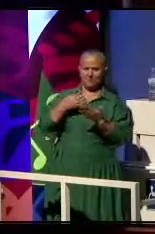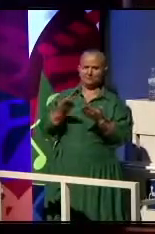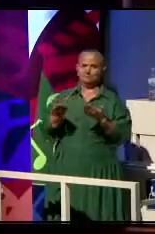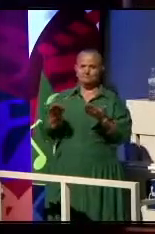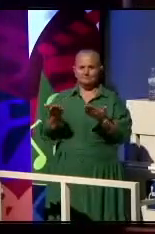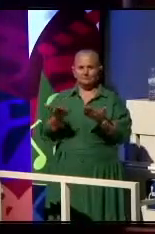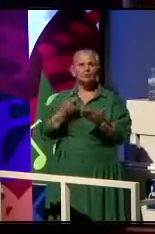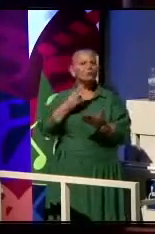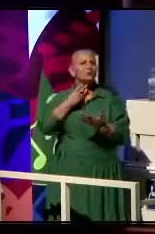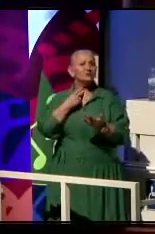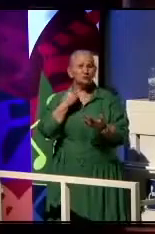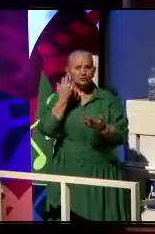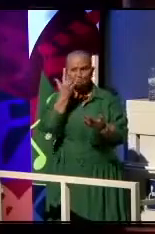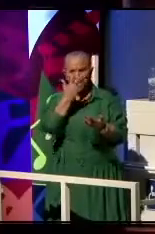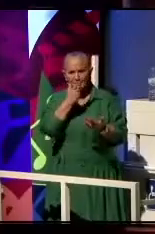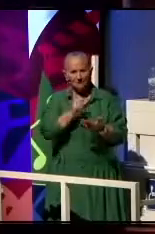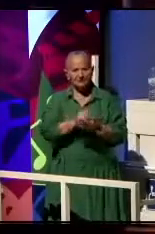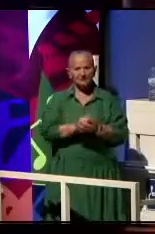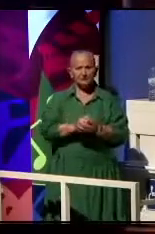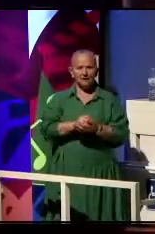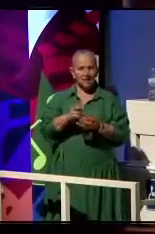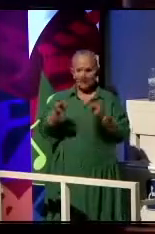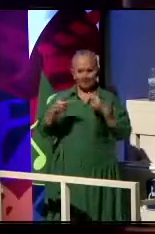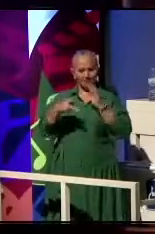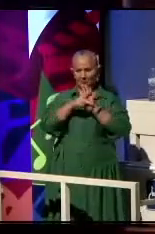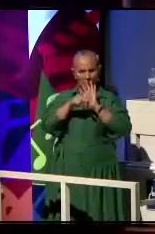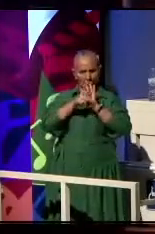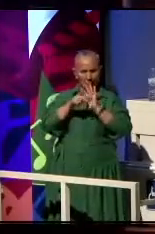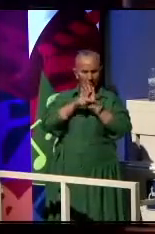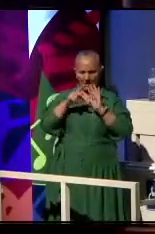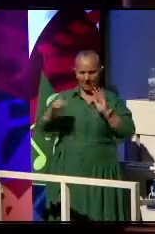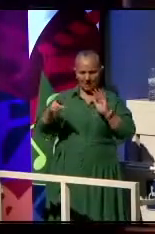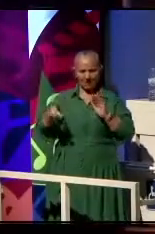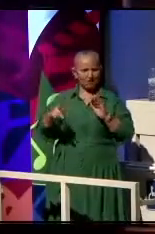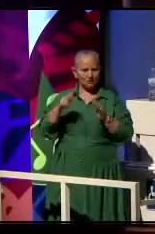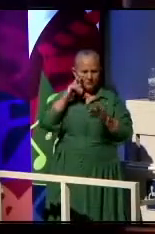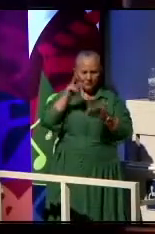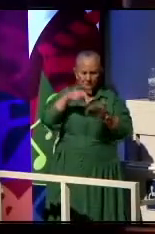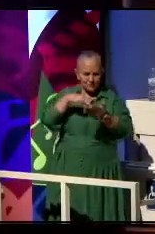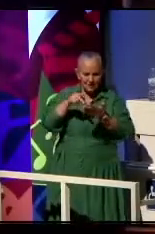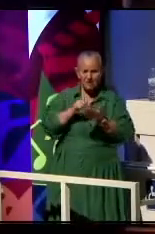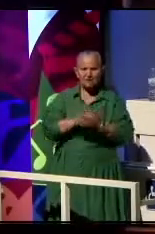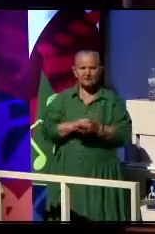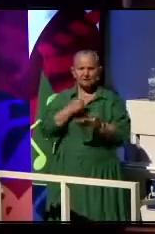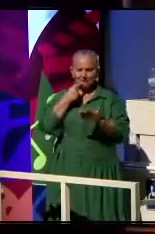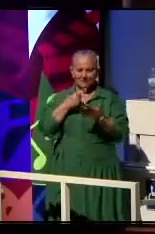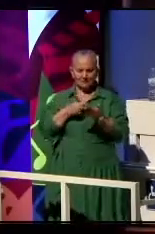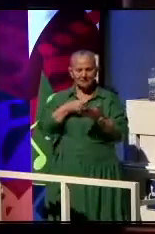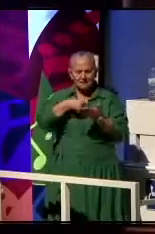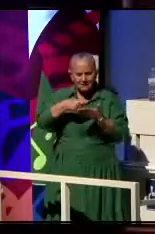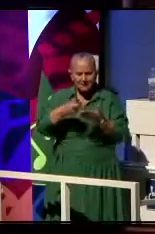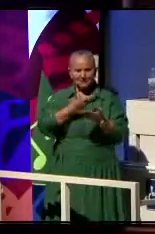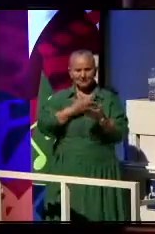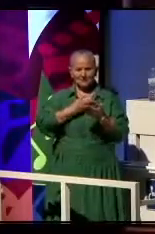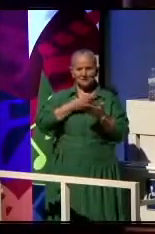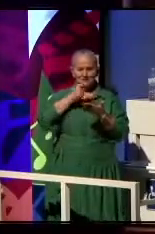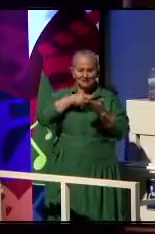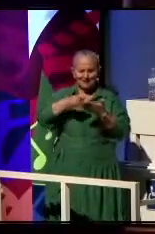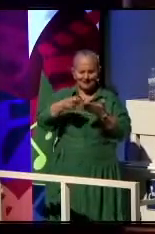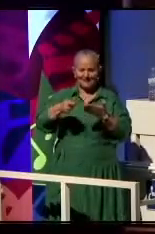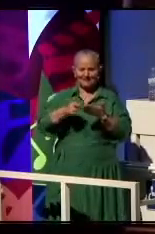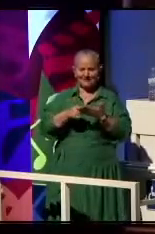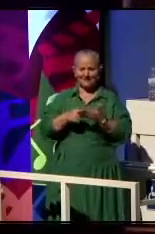voz maravilhosa, e não se via dessa forma. Então, é um incentivo do Márcio Borges, né? Ele começou a compor e a cantar. Mais alguma